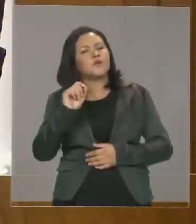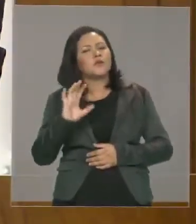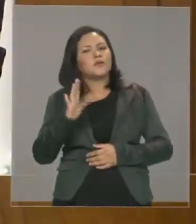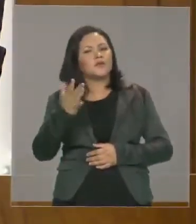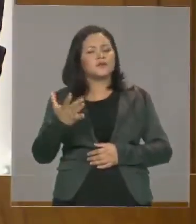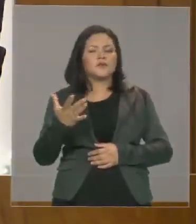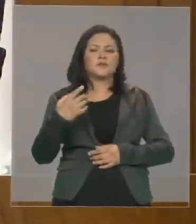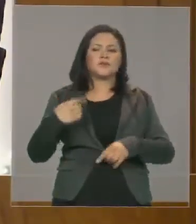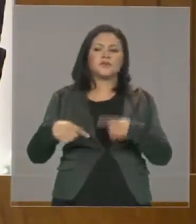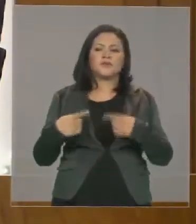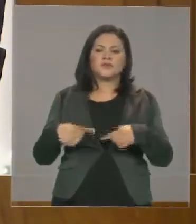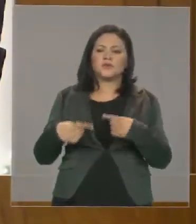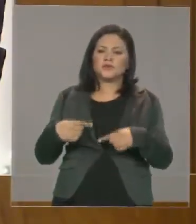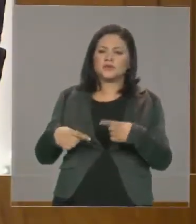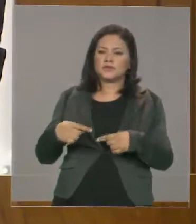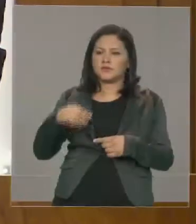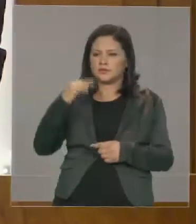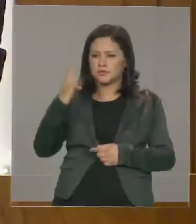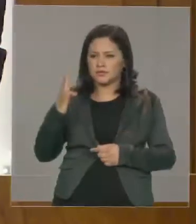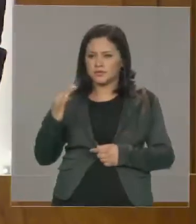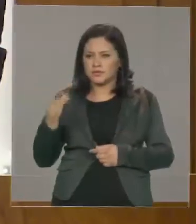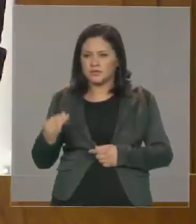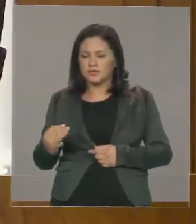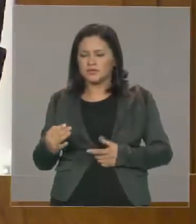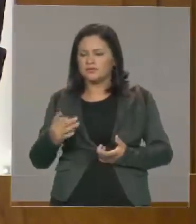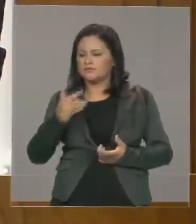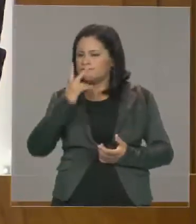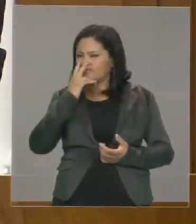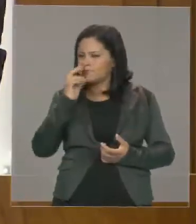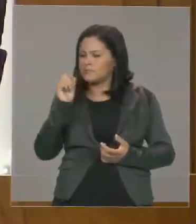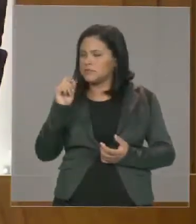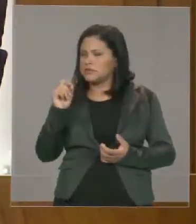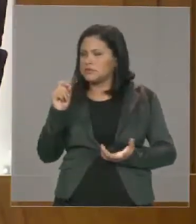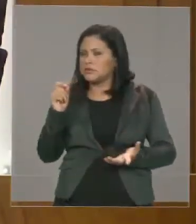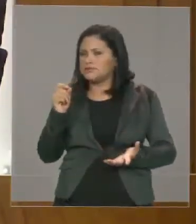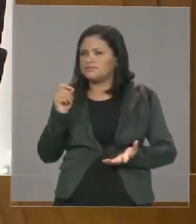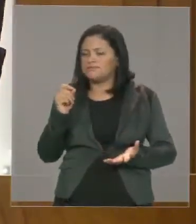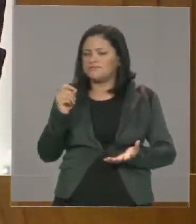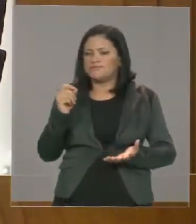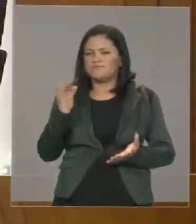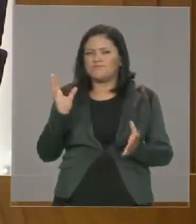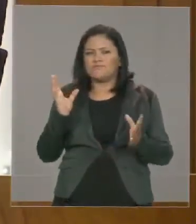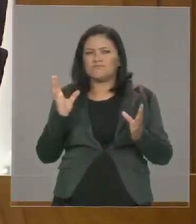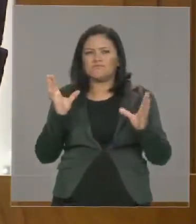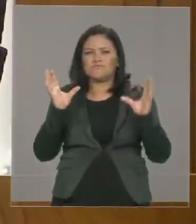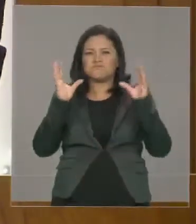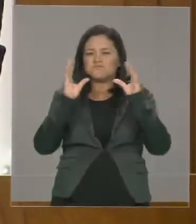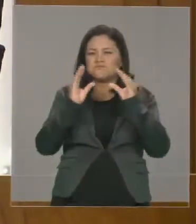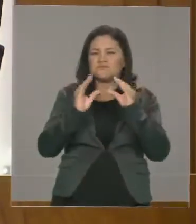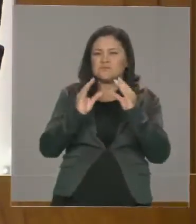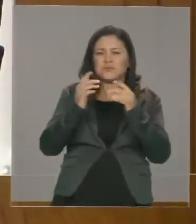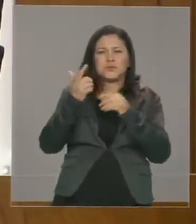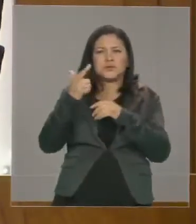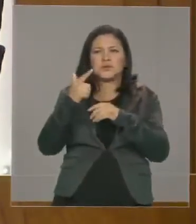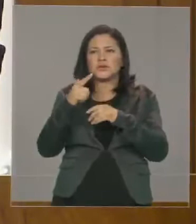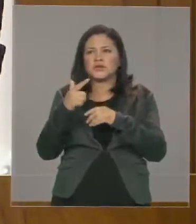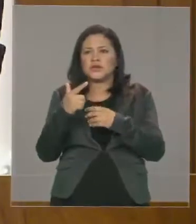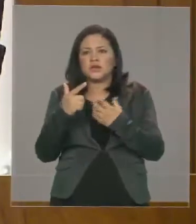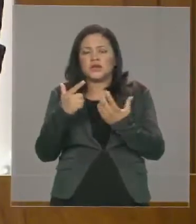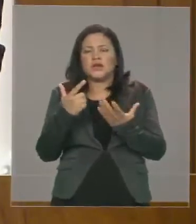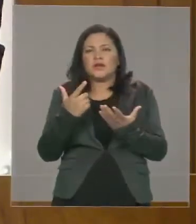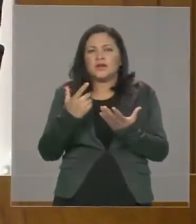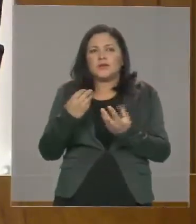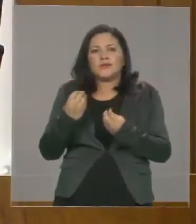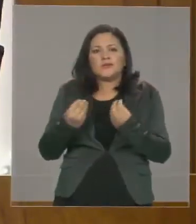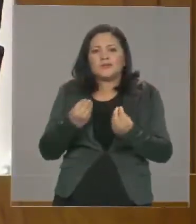vejo muito nebuloso. Ainda não se tem uma clara visão do futuro.